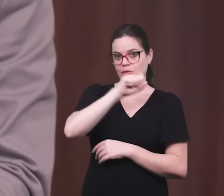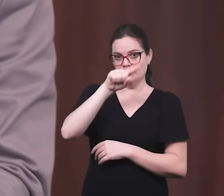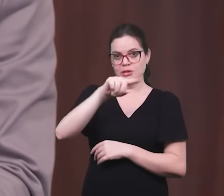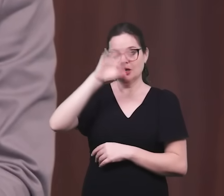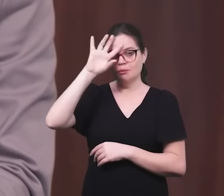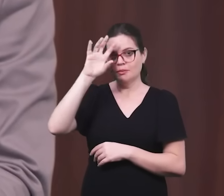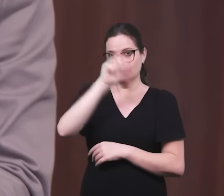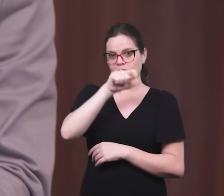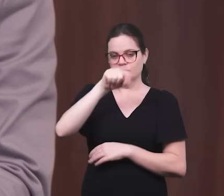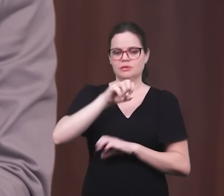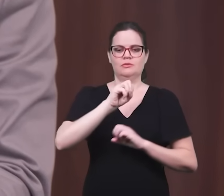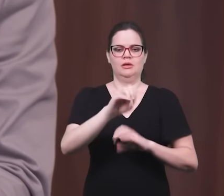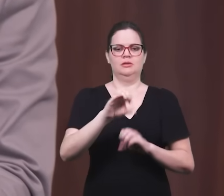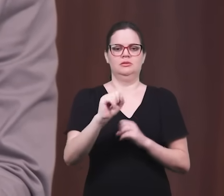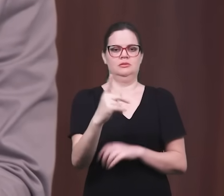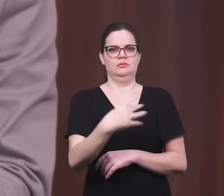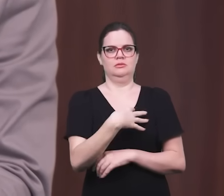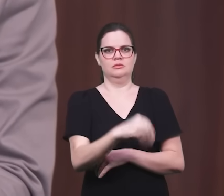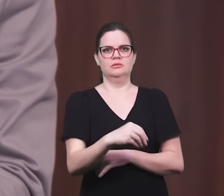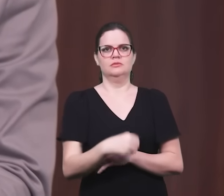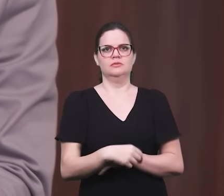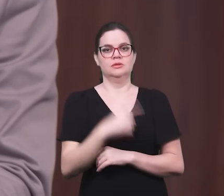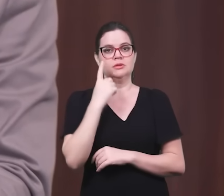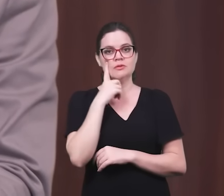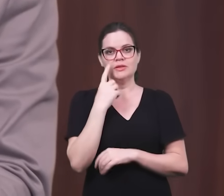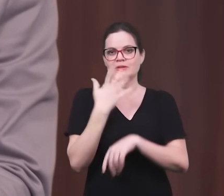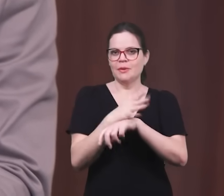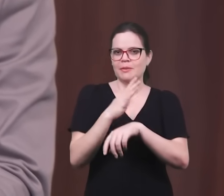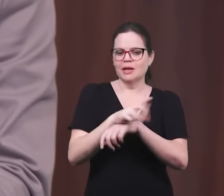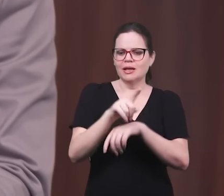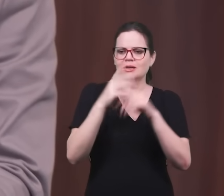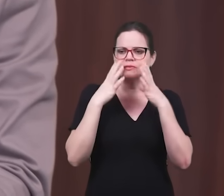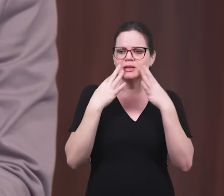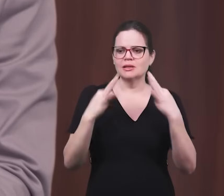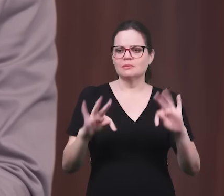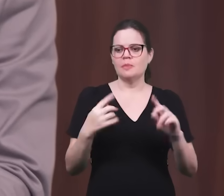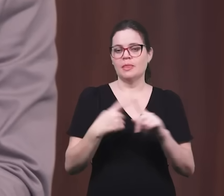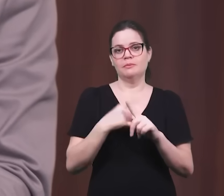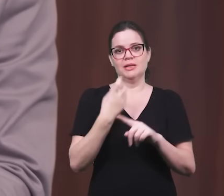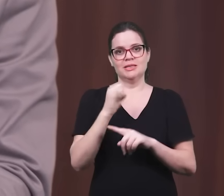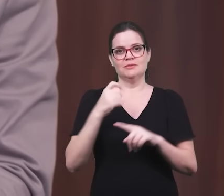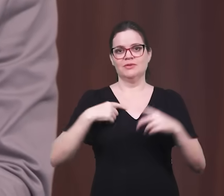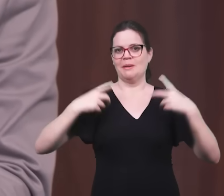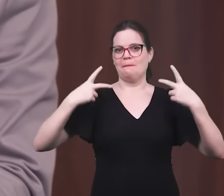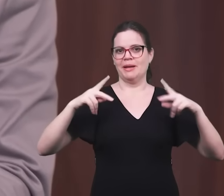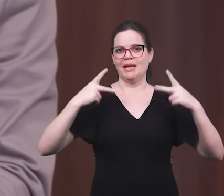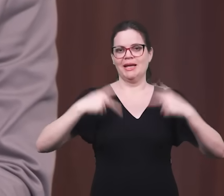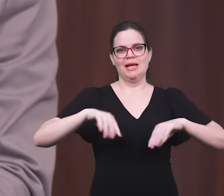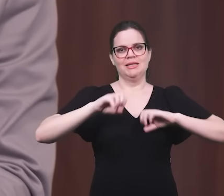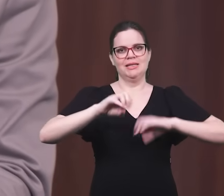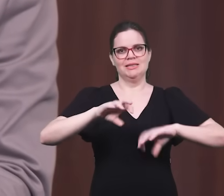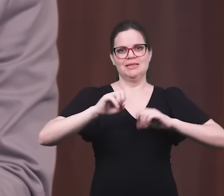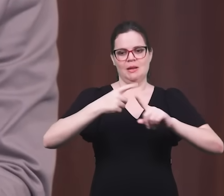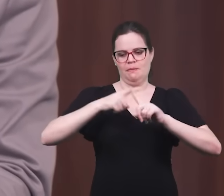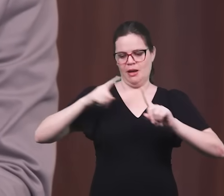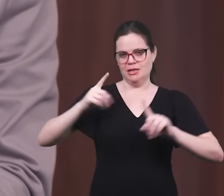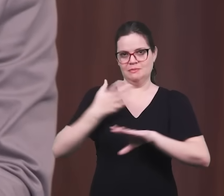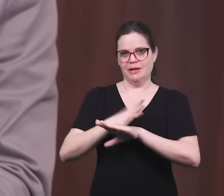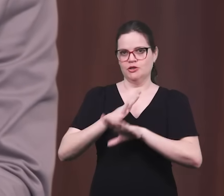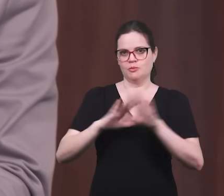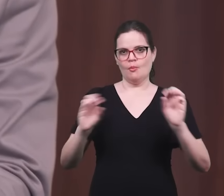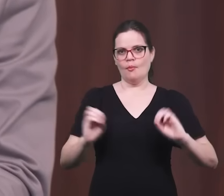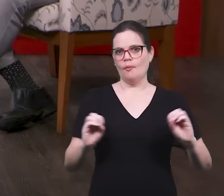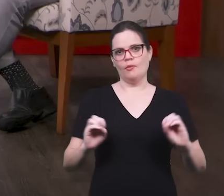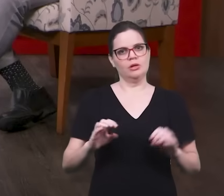filhos. Não, a vida que você teve. Senão você vai pregar uma coisa que você não está vivendo, o que não é o ideal.